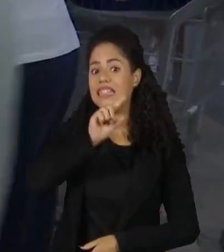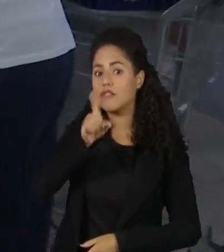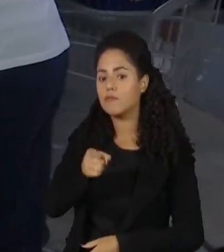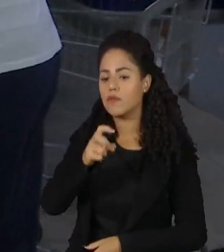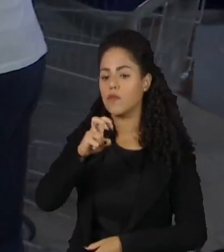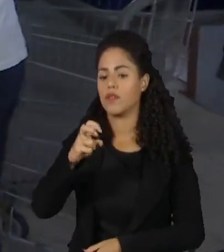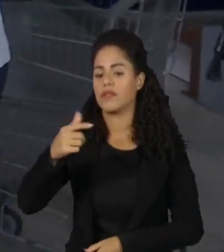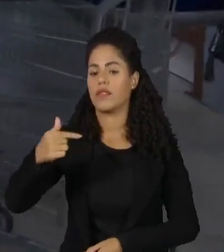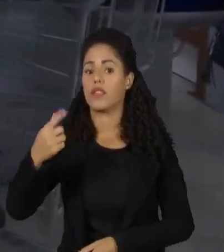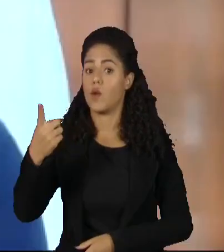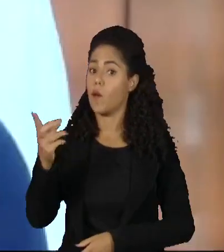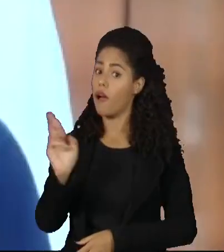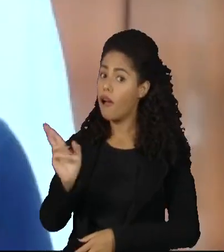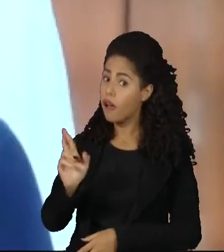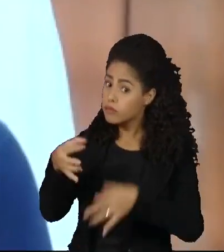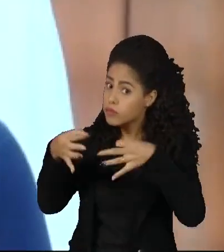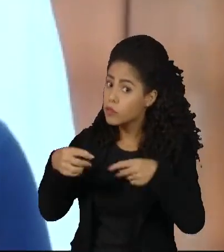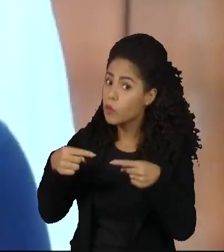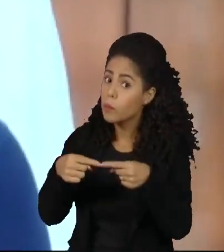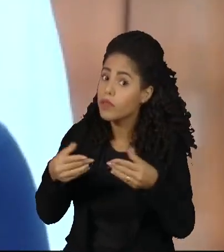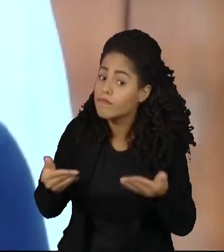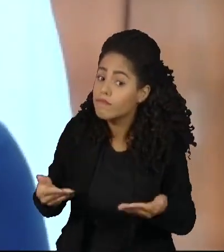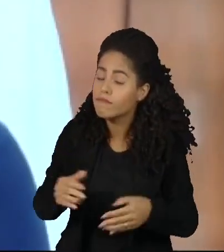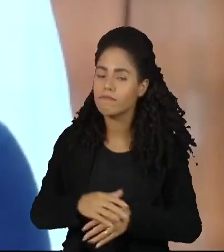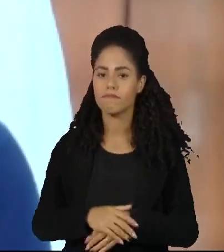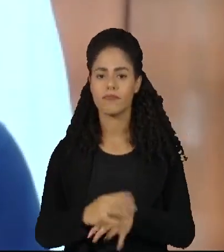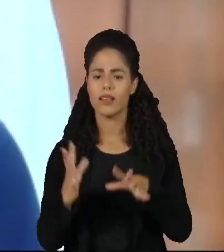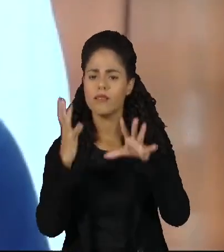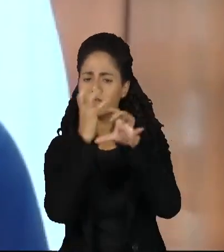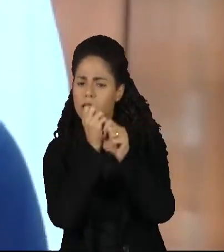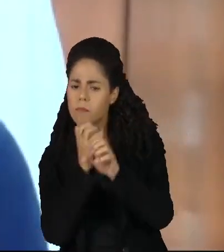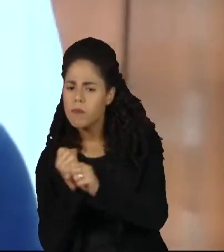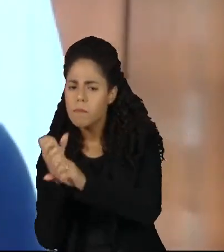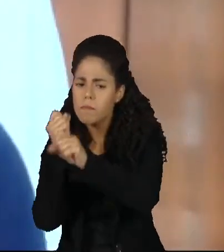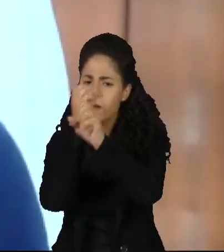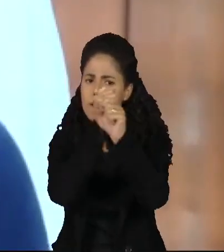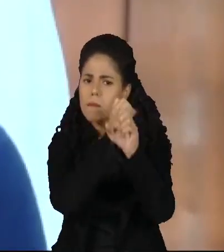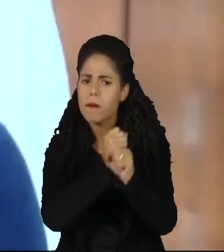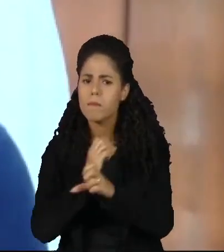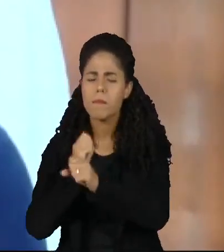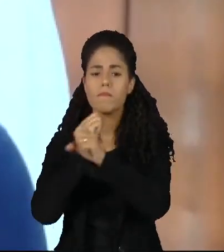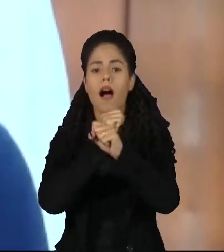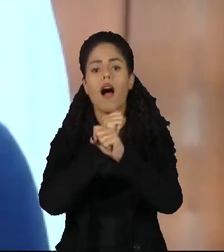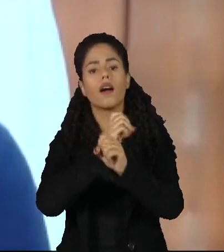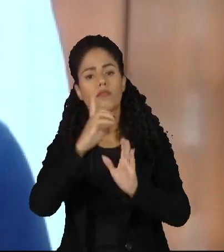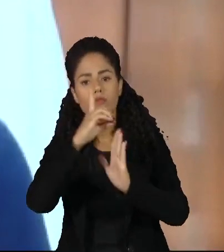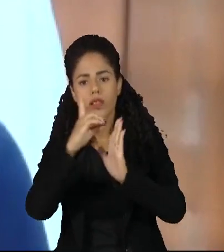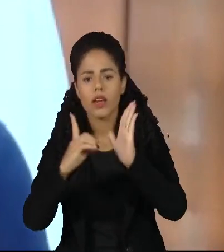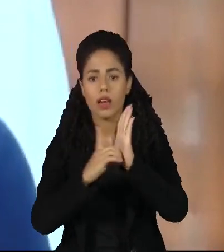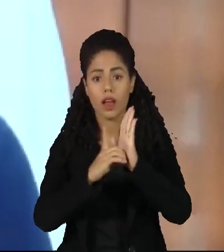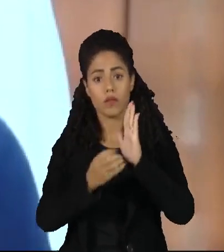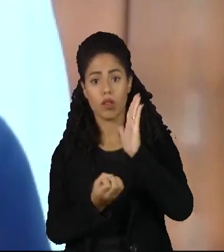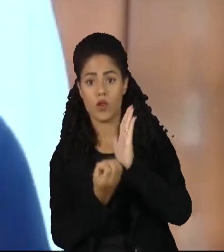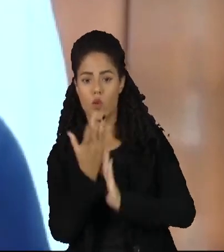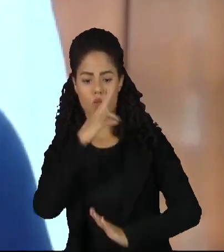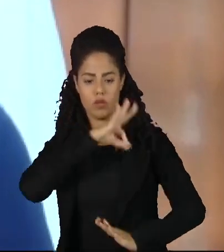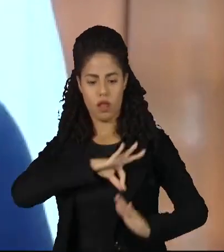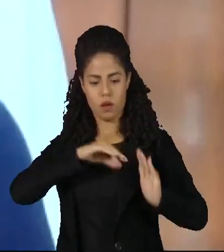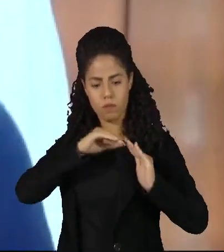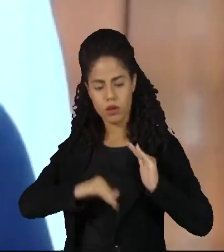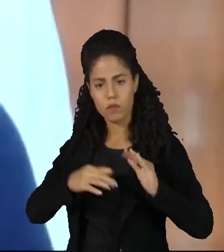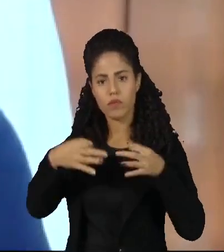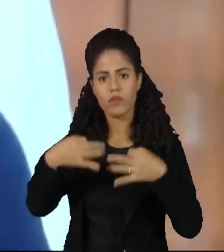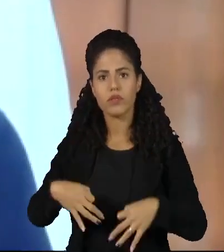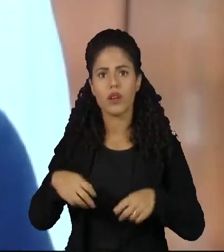R$ 6.571. Esse valor é calculado com base no decreto que criou o próprio salário mínimo, que previa que o salário